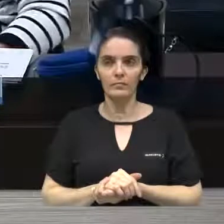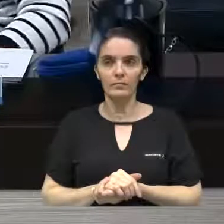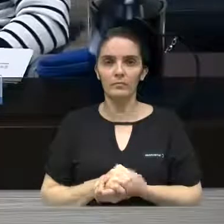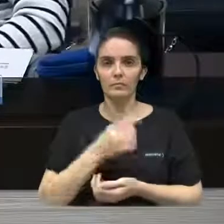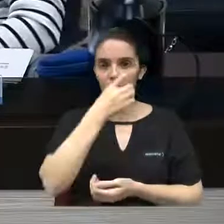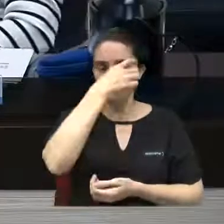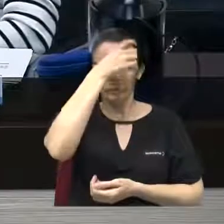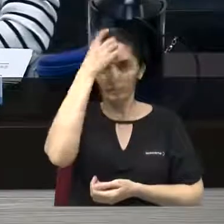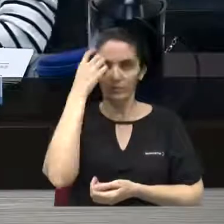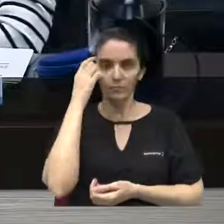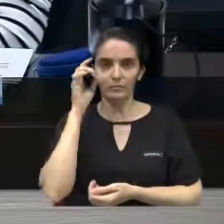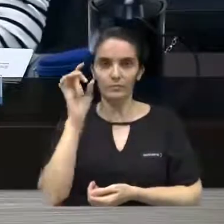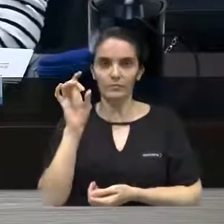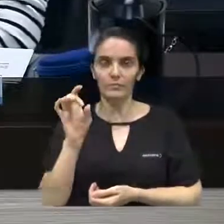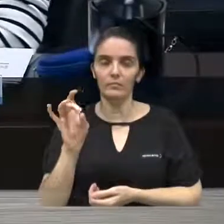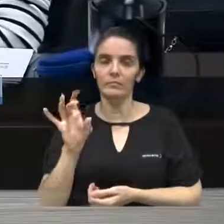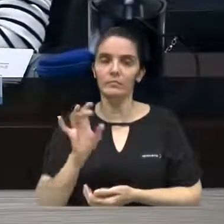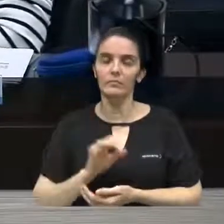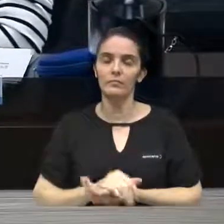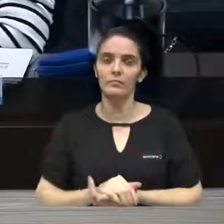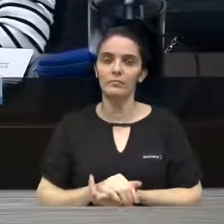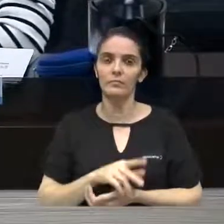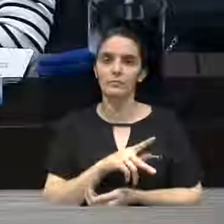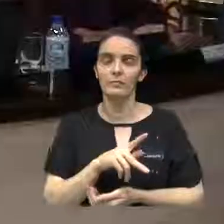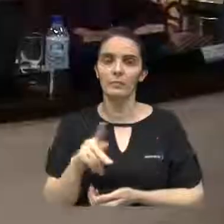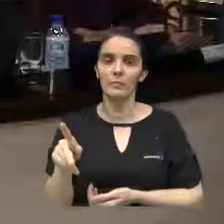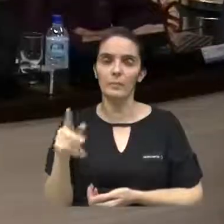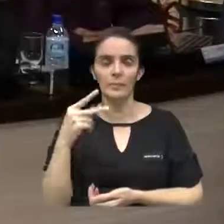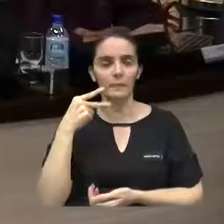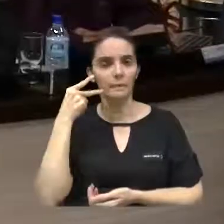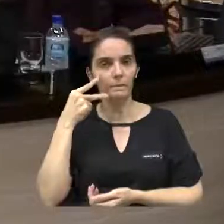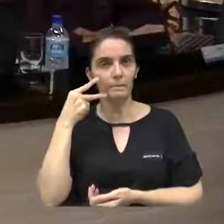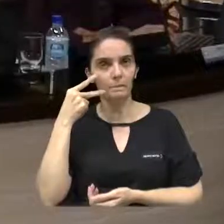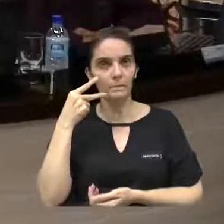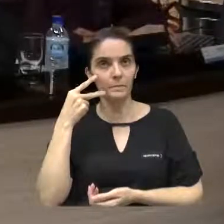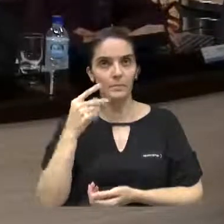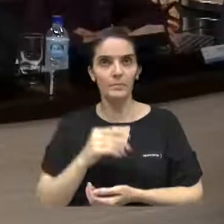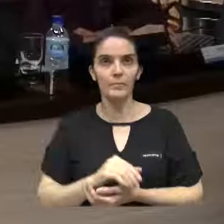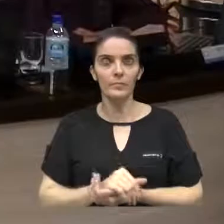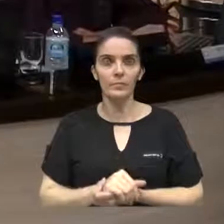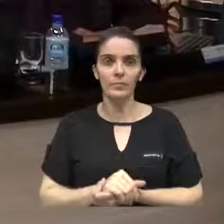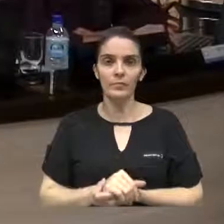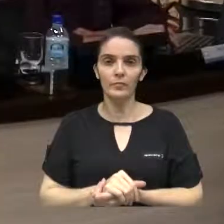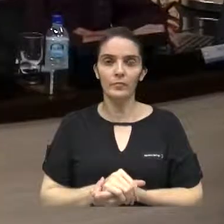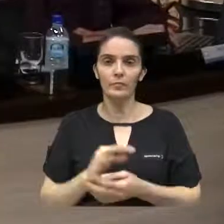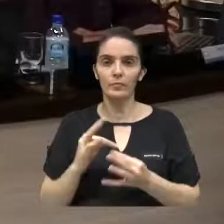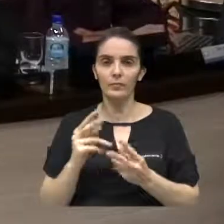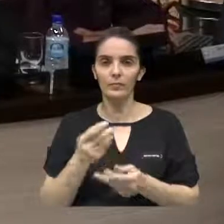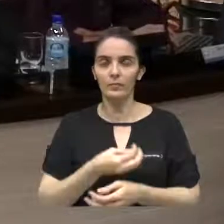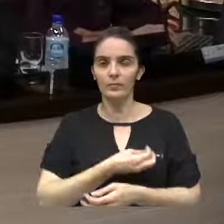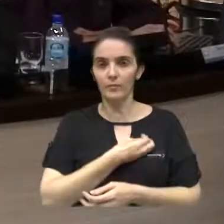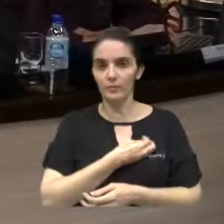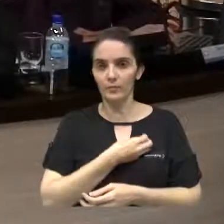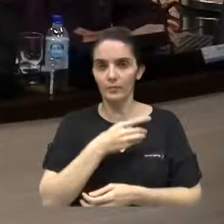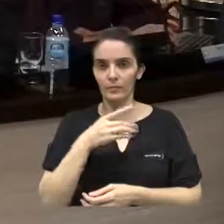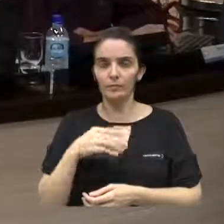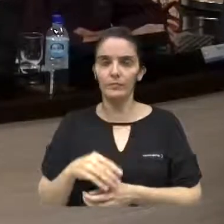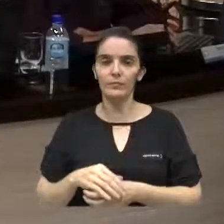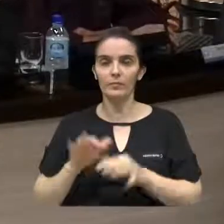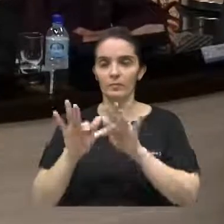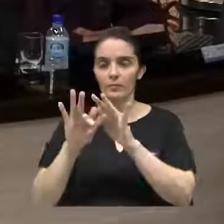vereador Wagner Barbosa. Senhor presidente, nobres pares, presente, padre Diego,